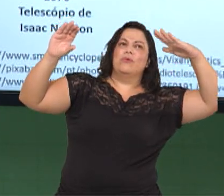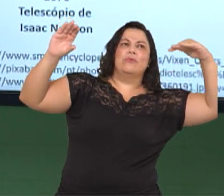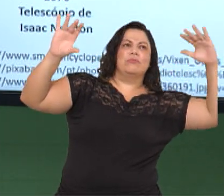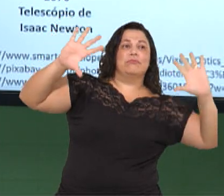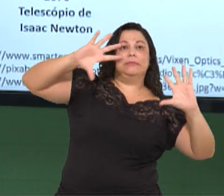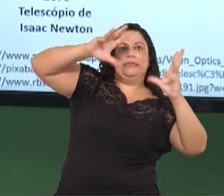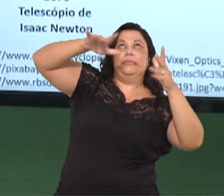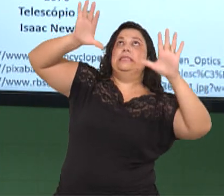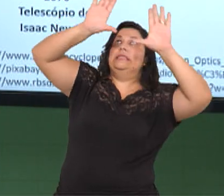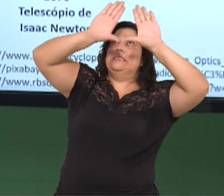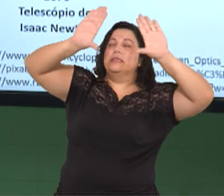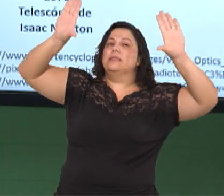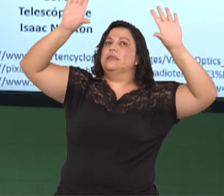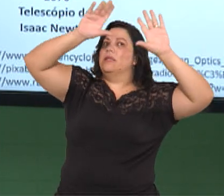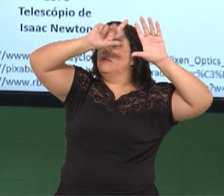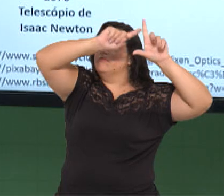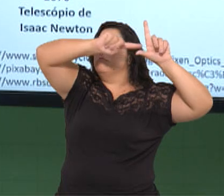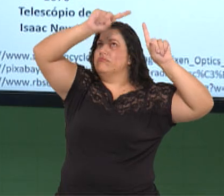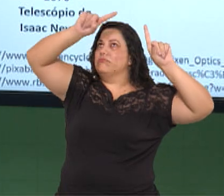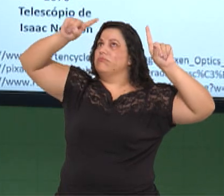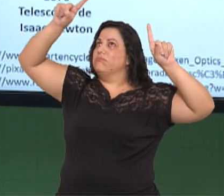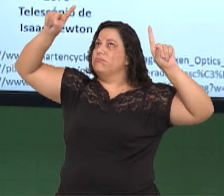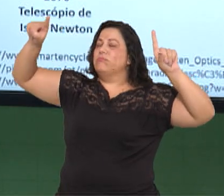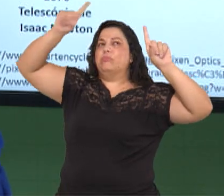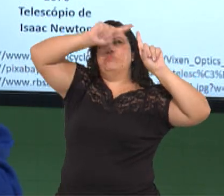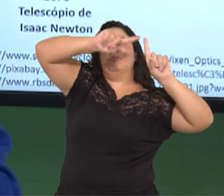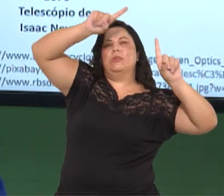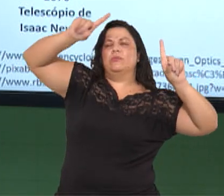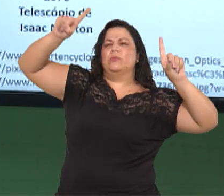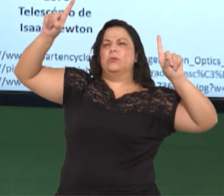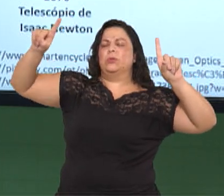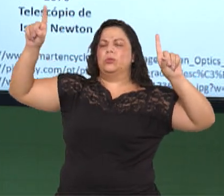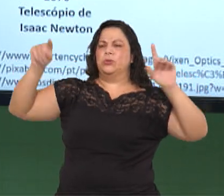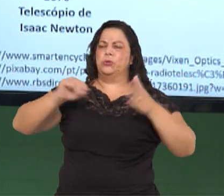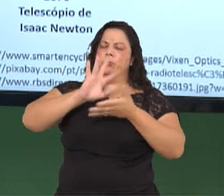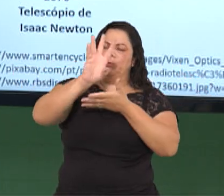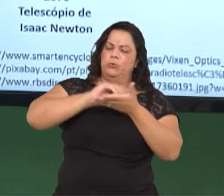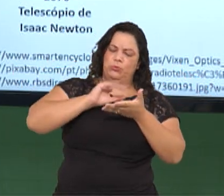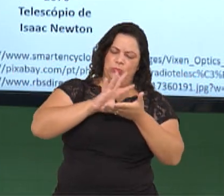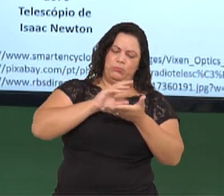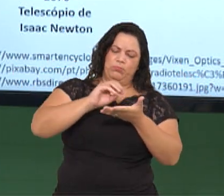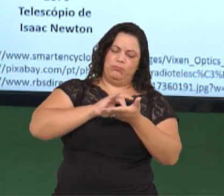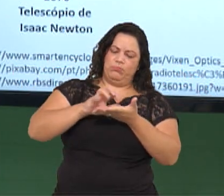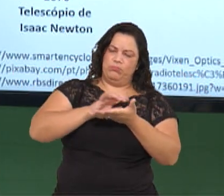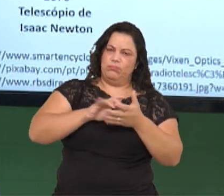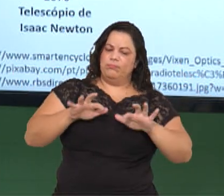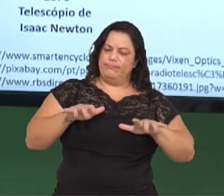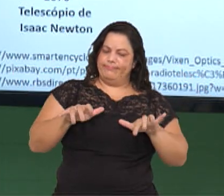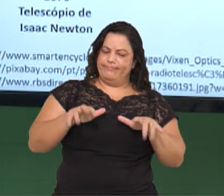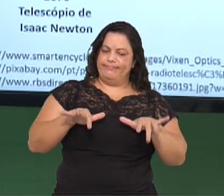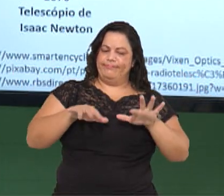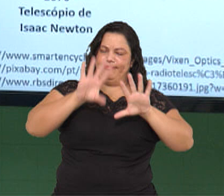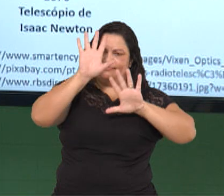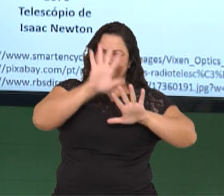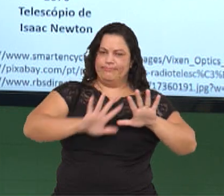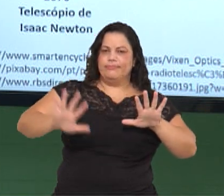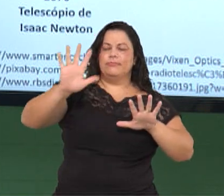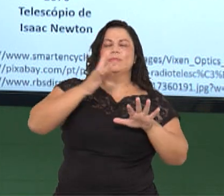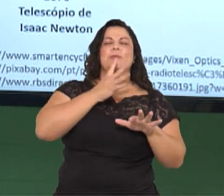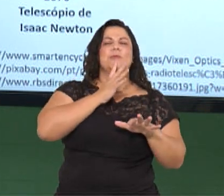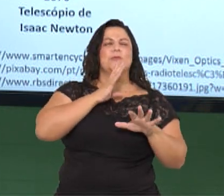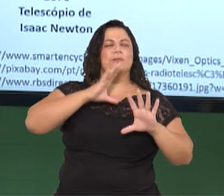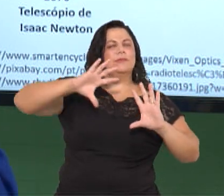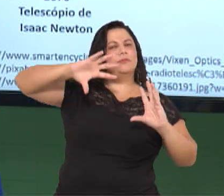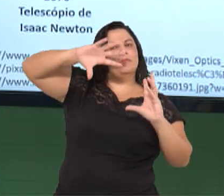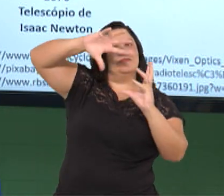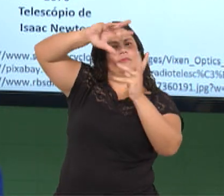E essas informações são interpretadas pelos estudiosos, pelos pesquisadores, para conhecer um pouco mais sobre o universo,